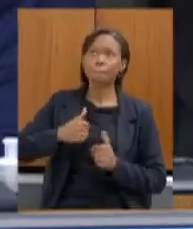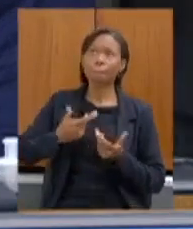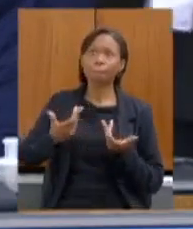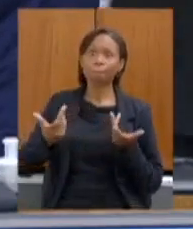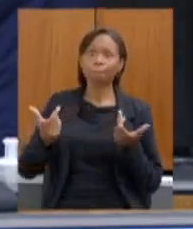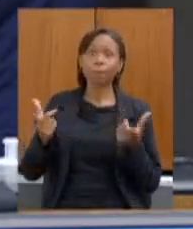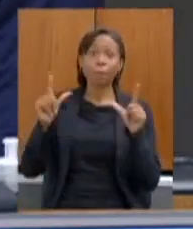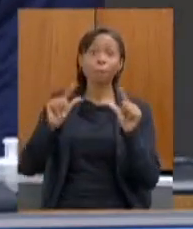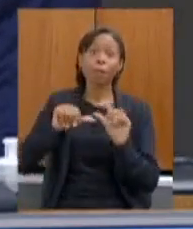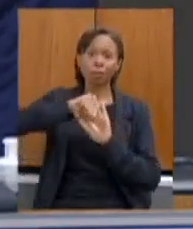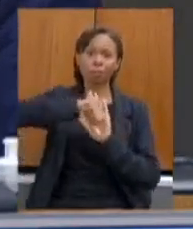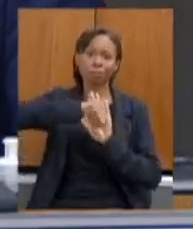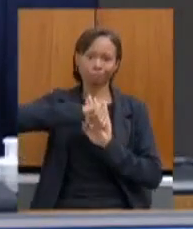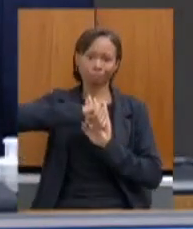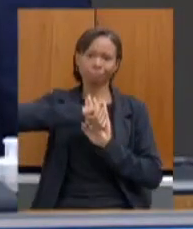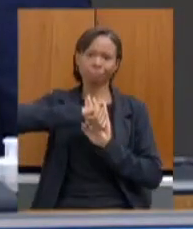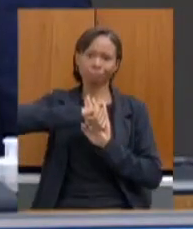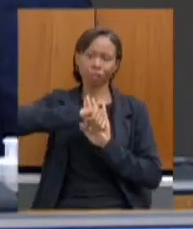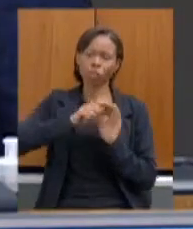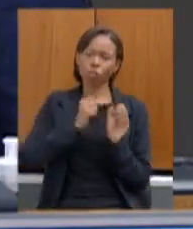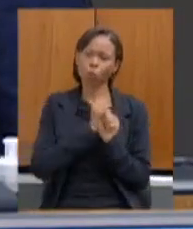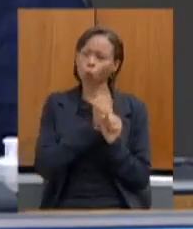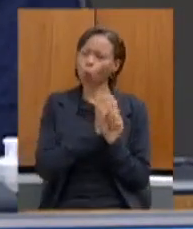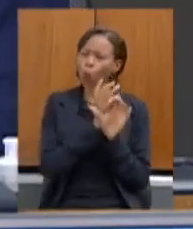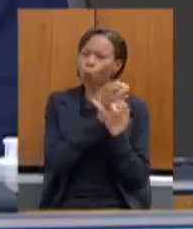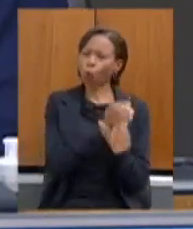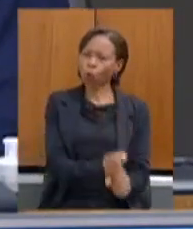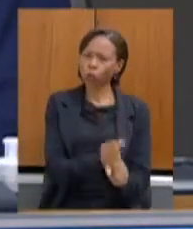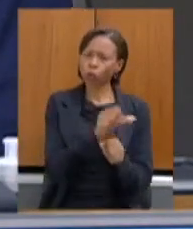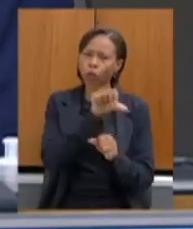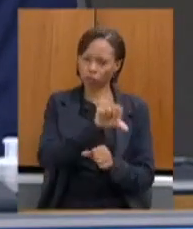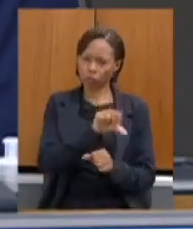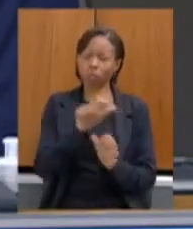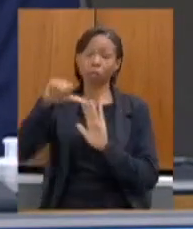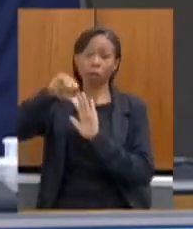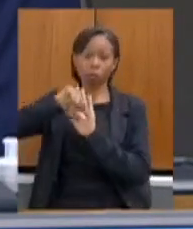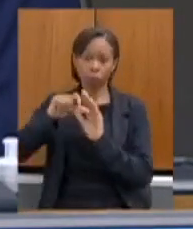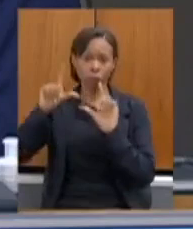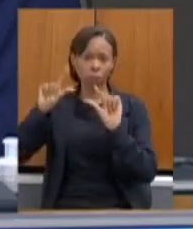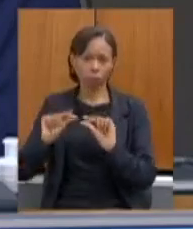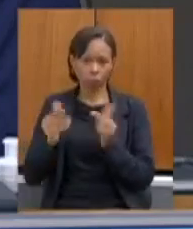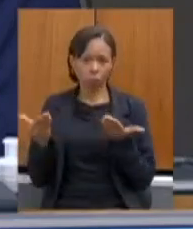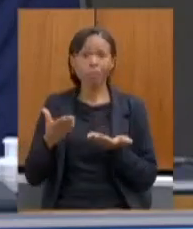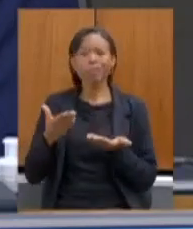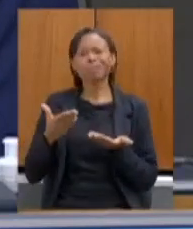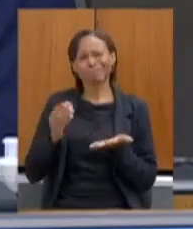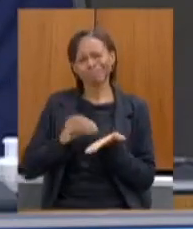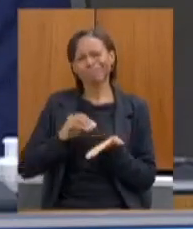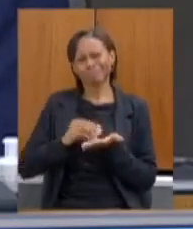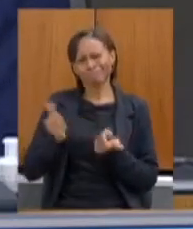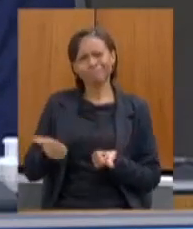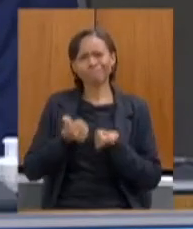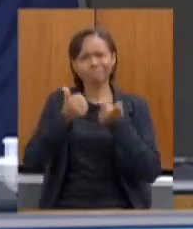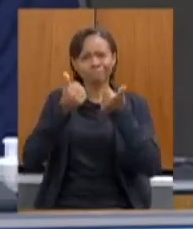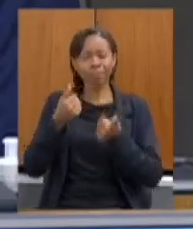últimos nove anos. Com certeza, há muito a melhorar o nosso Estado, que, apesar de caminhar para ser um dos estados mais